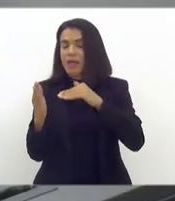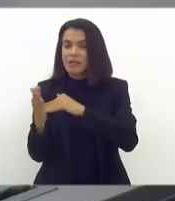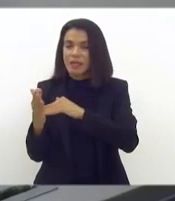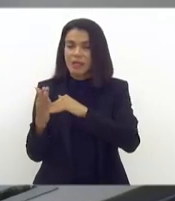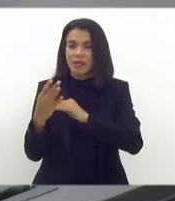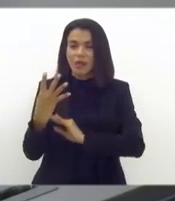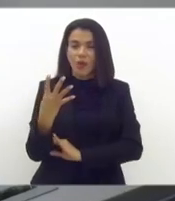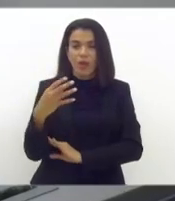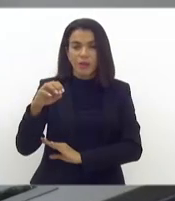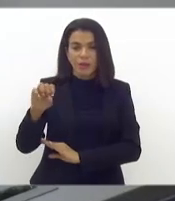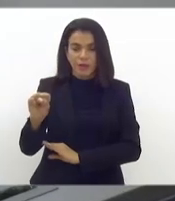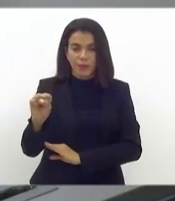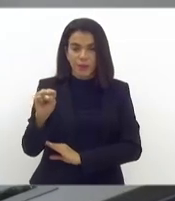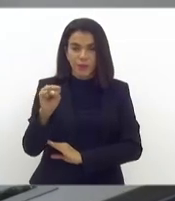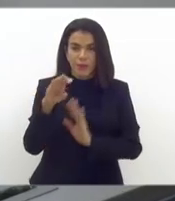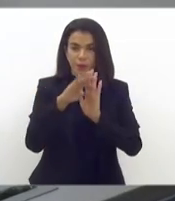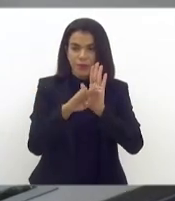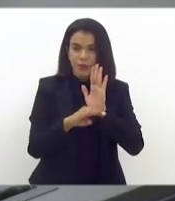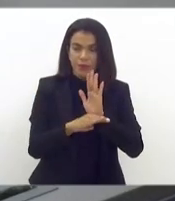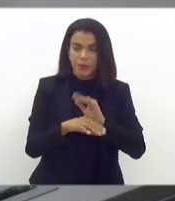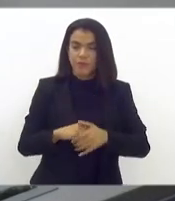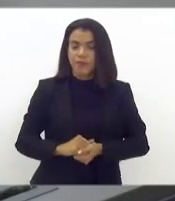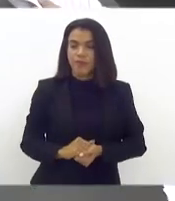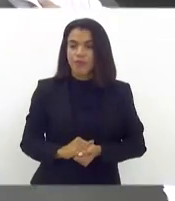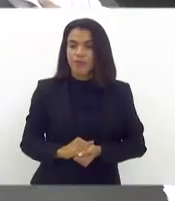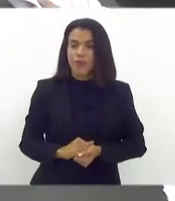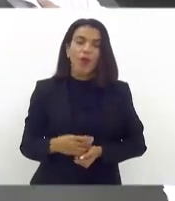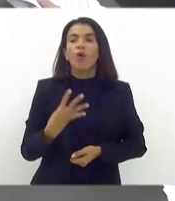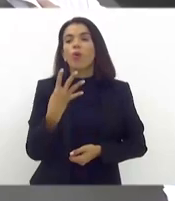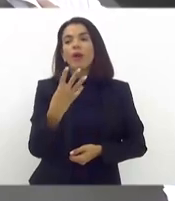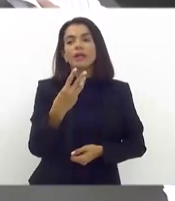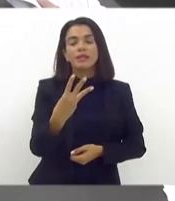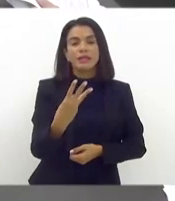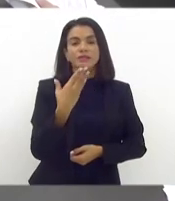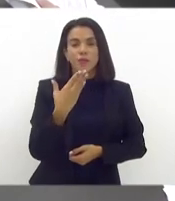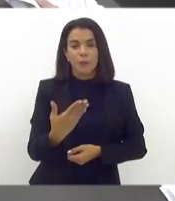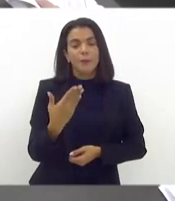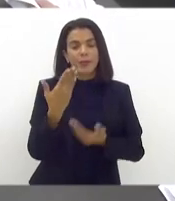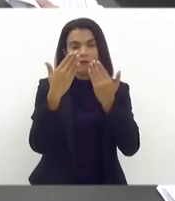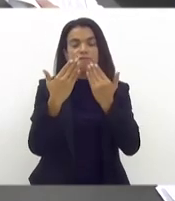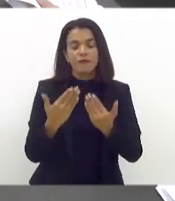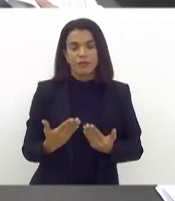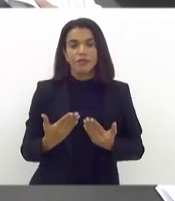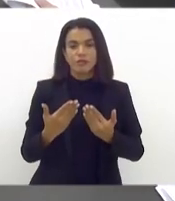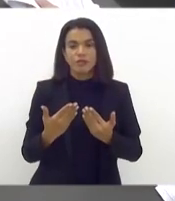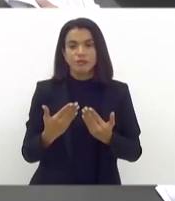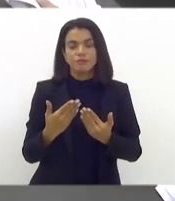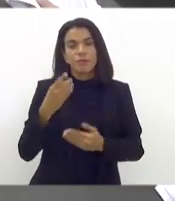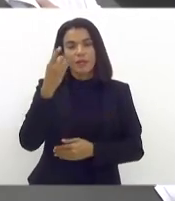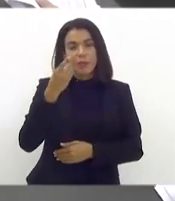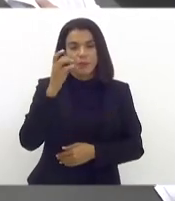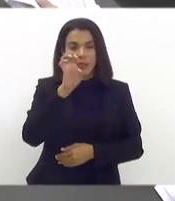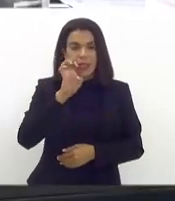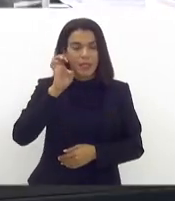PL 48 da pauta. Presidente, eu vou pedir para o 43 vista. 43 vista definida. Pedido da deputada